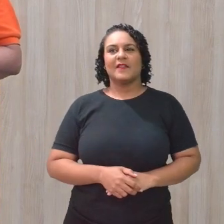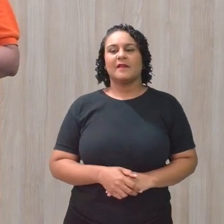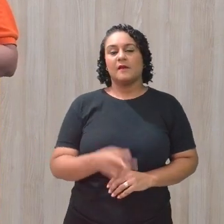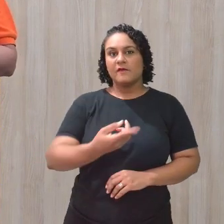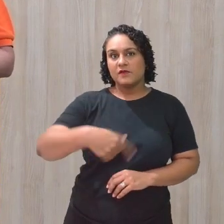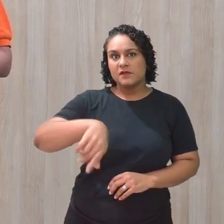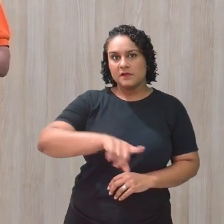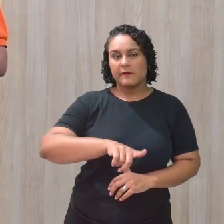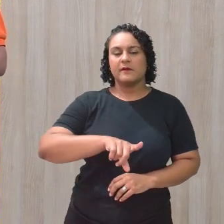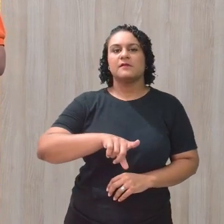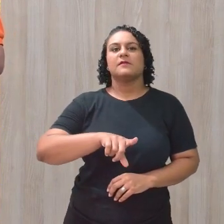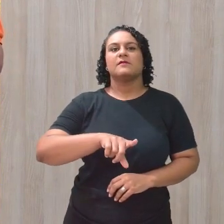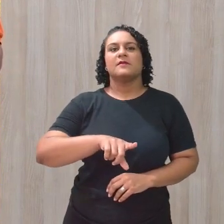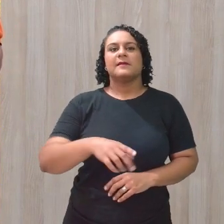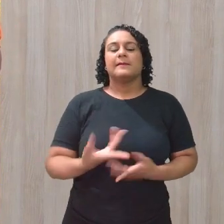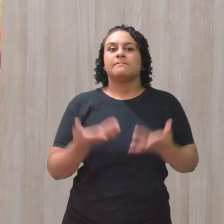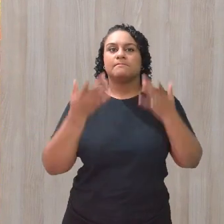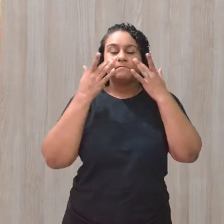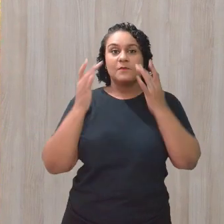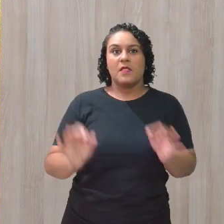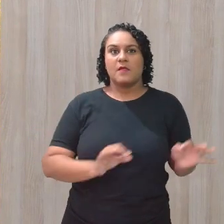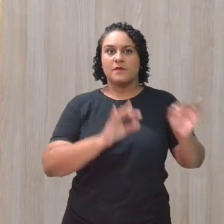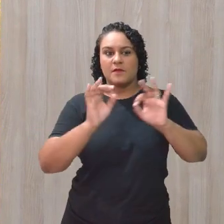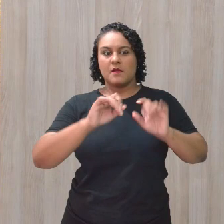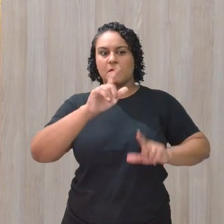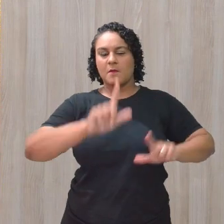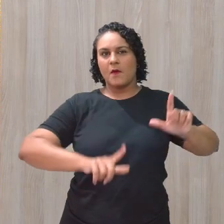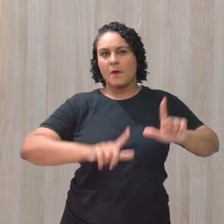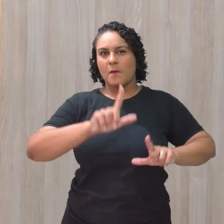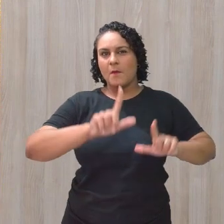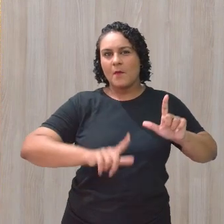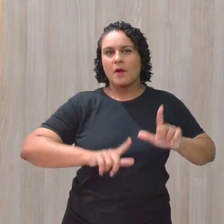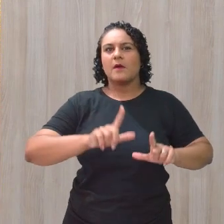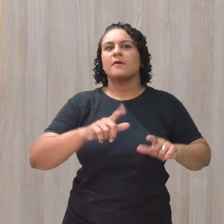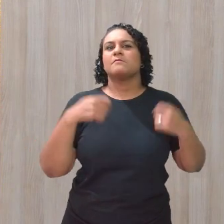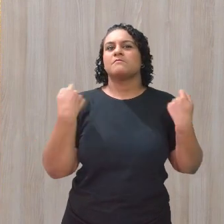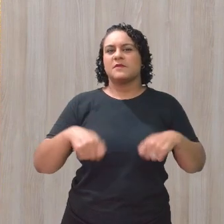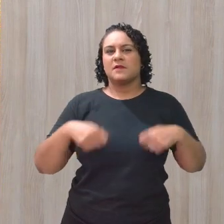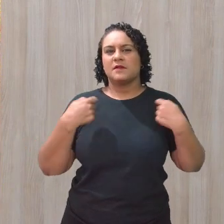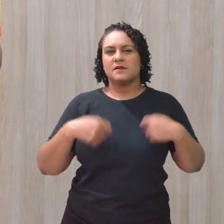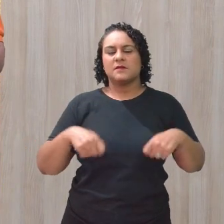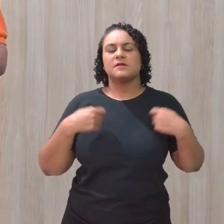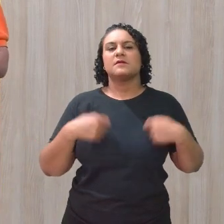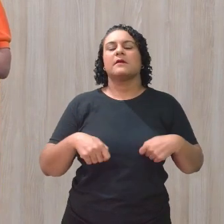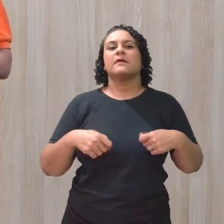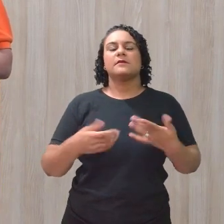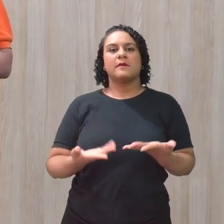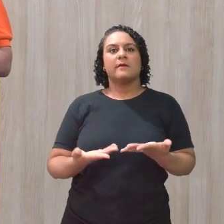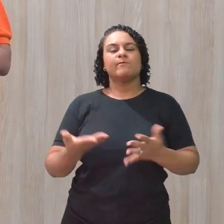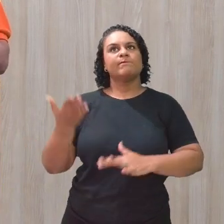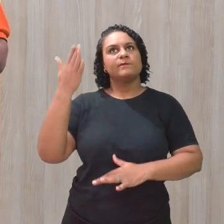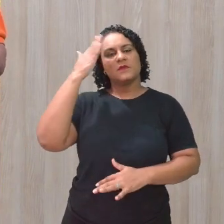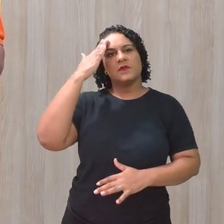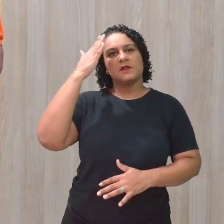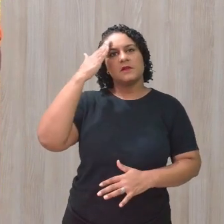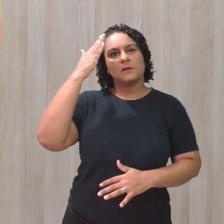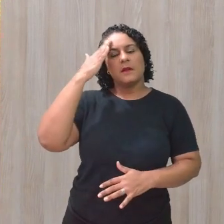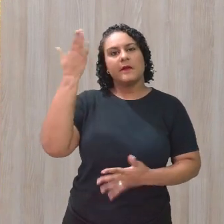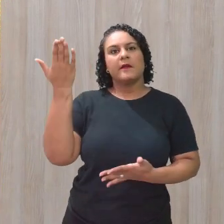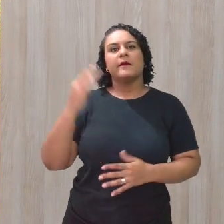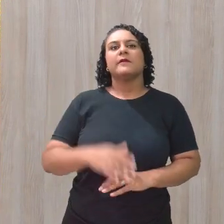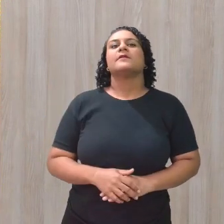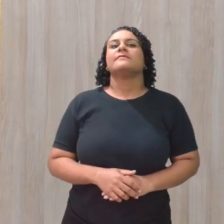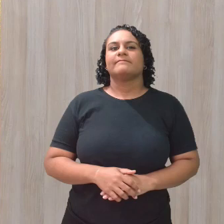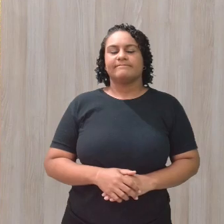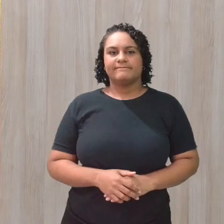quando estão, não é, assistindo pela TV, precisam da colaboração, compreensão daqueles que estão